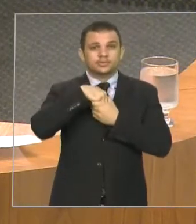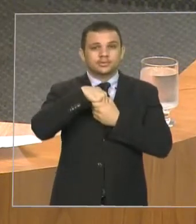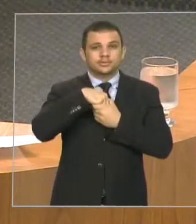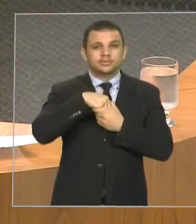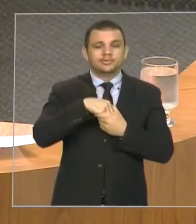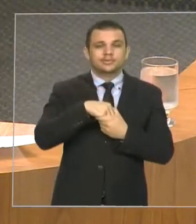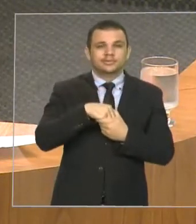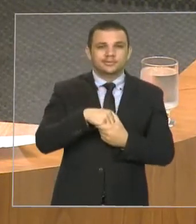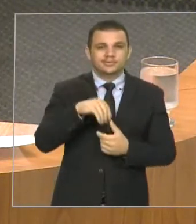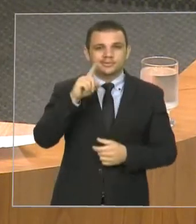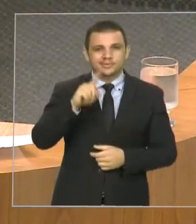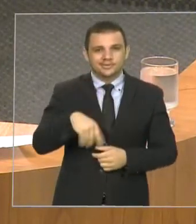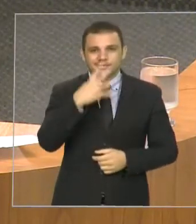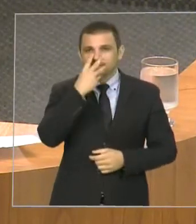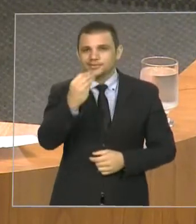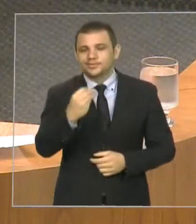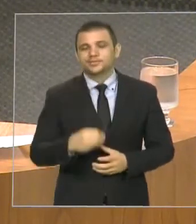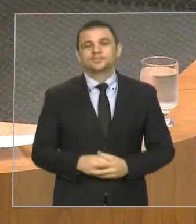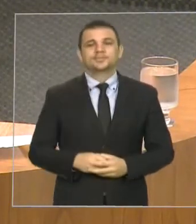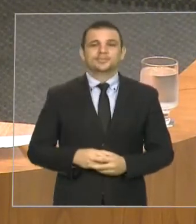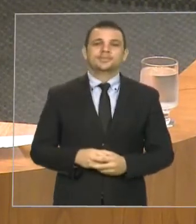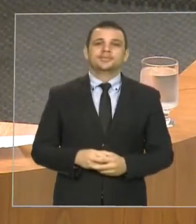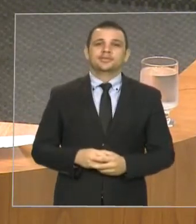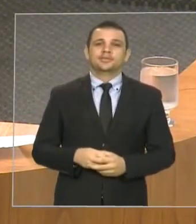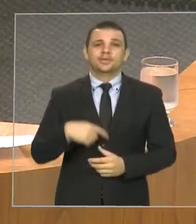senhores, misturar